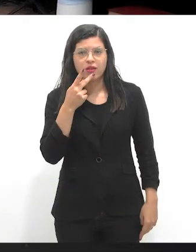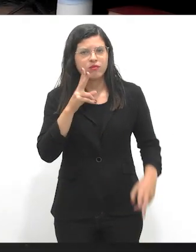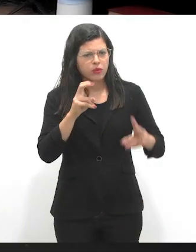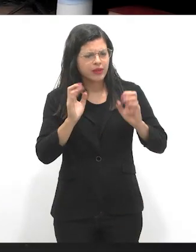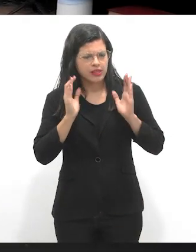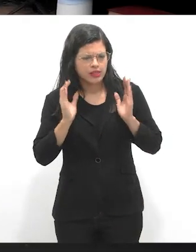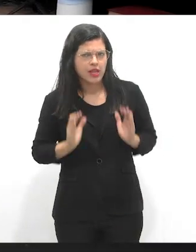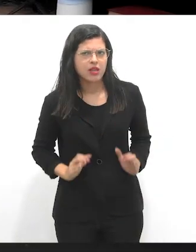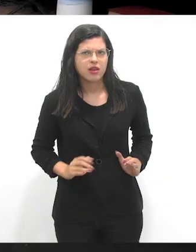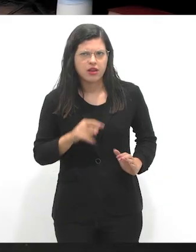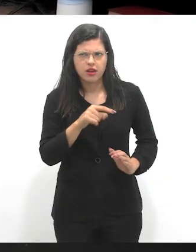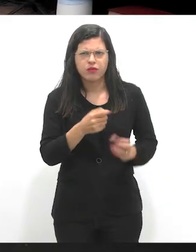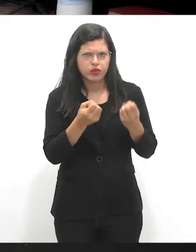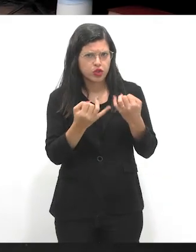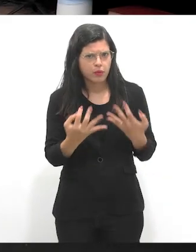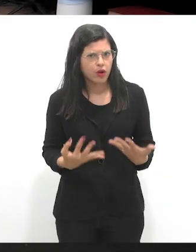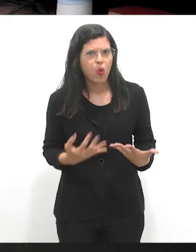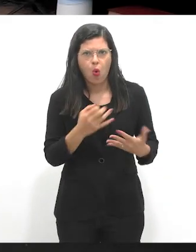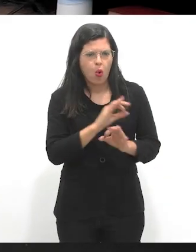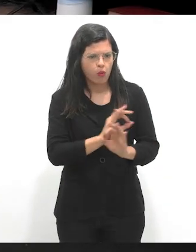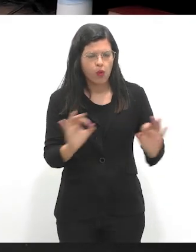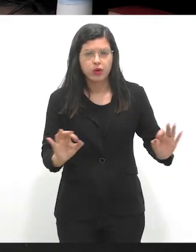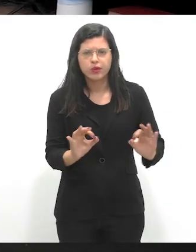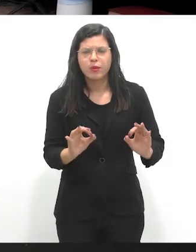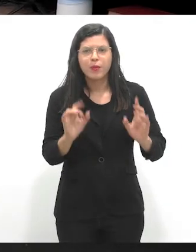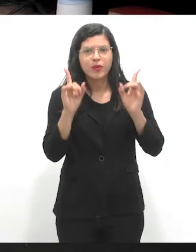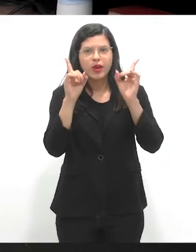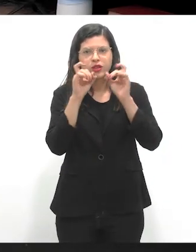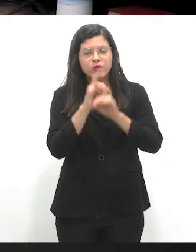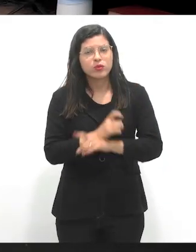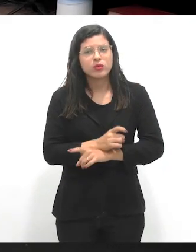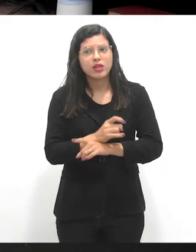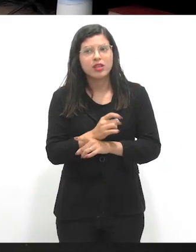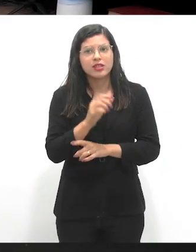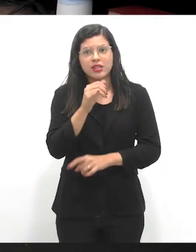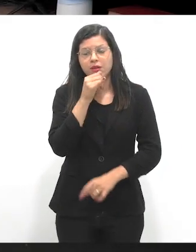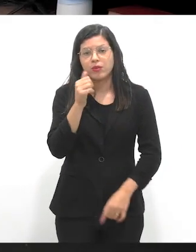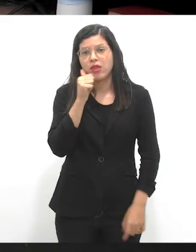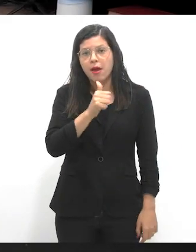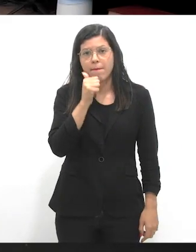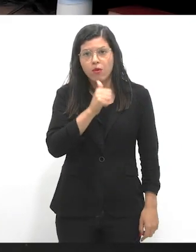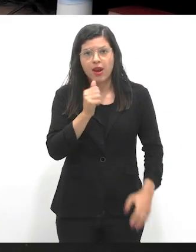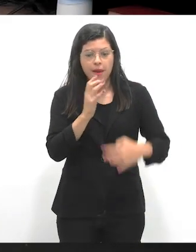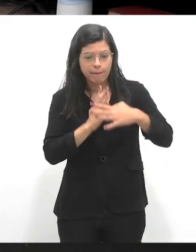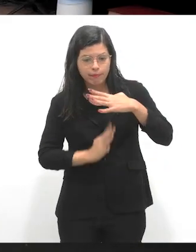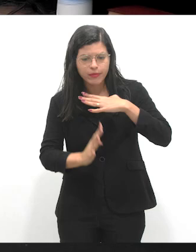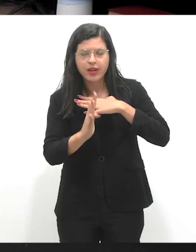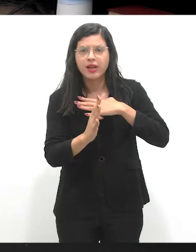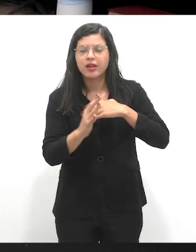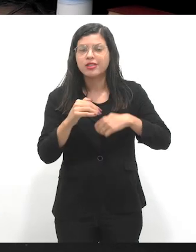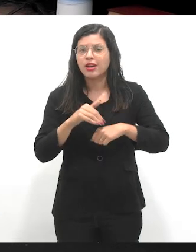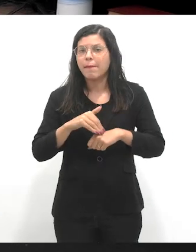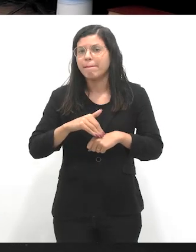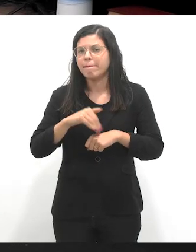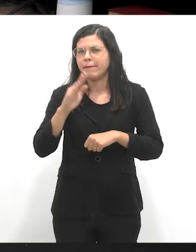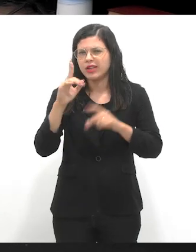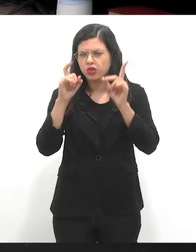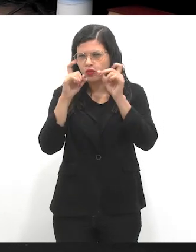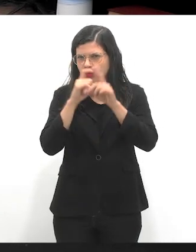essa cidadania que você sustentou aqui muito bem. Então, a dificuldade hoje da mulher, por exemplo, migrante, é